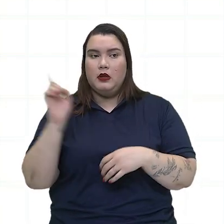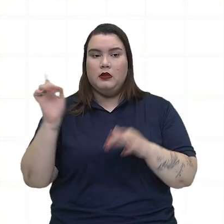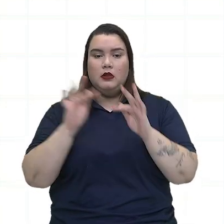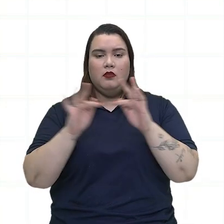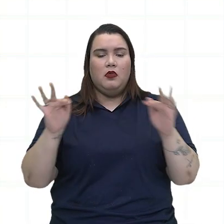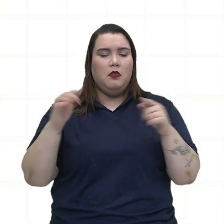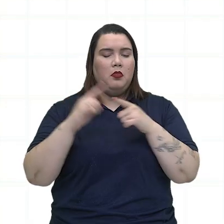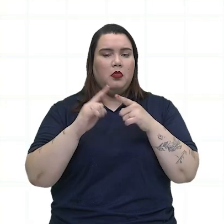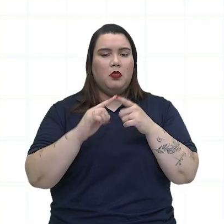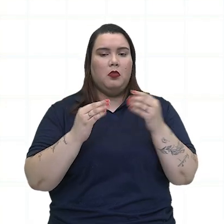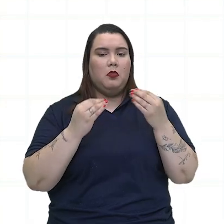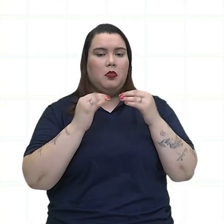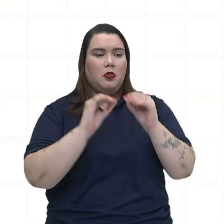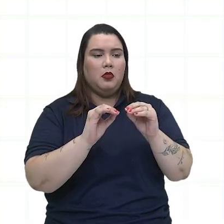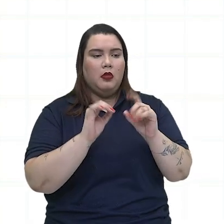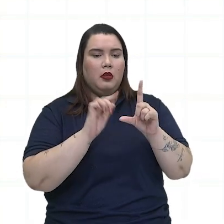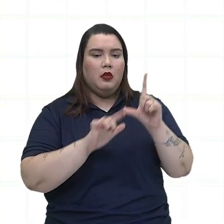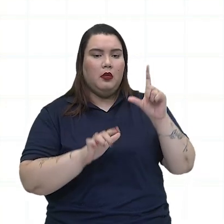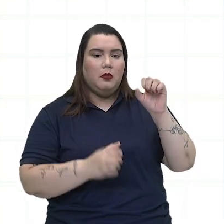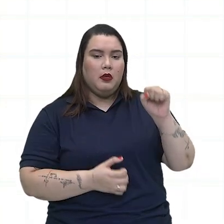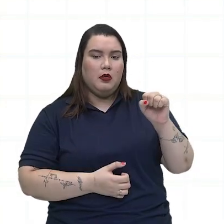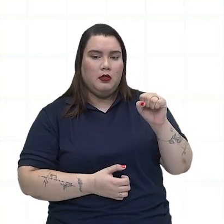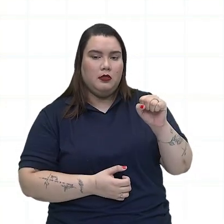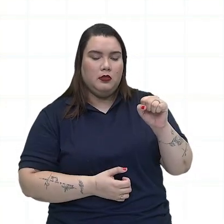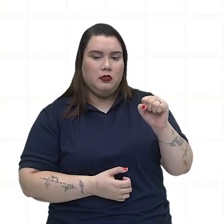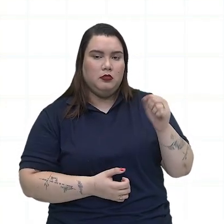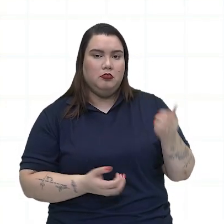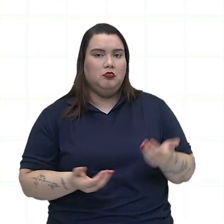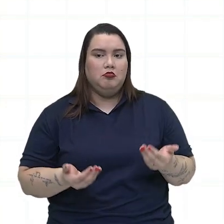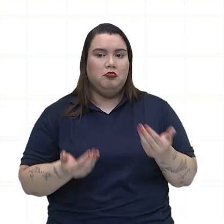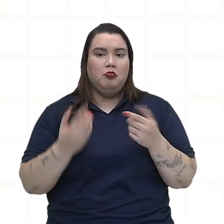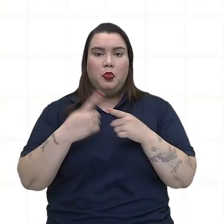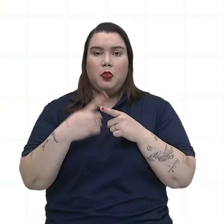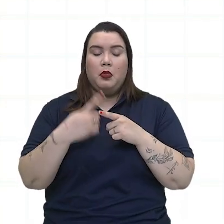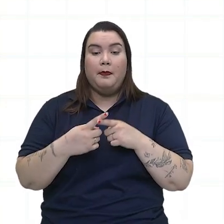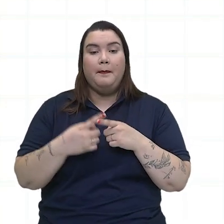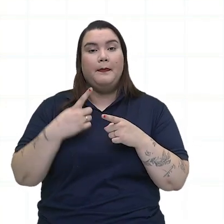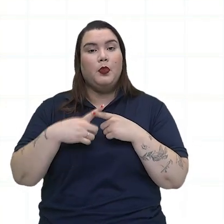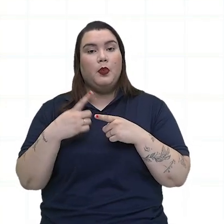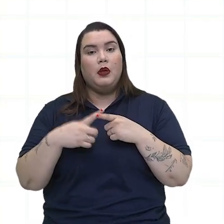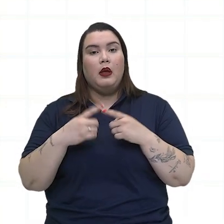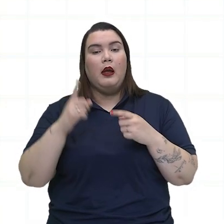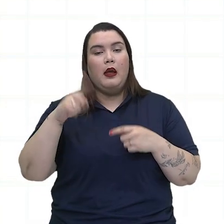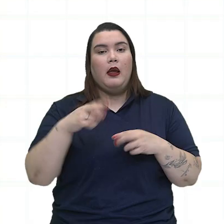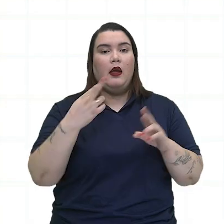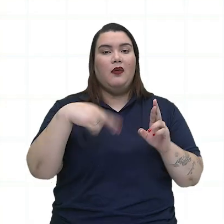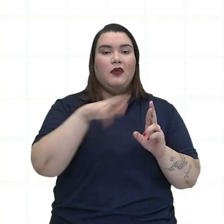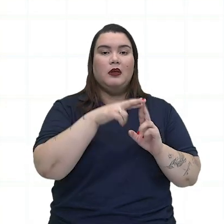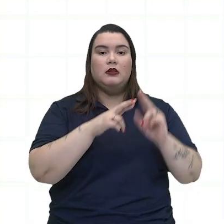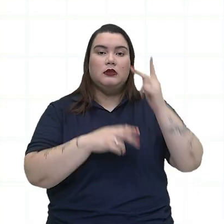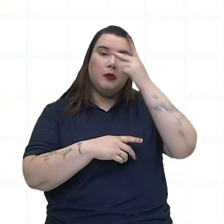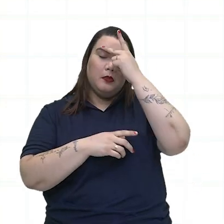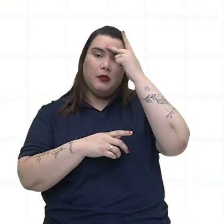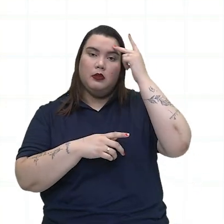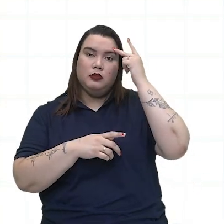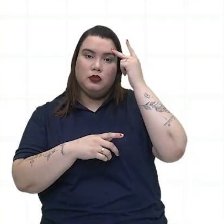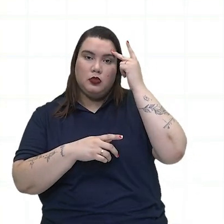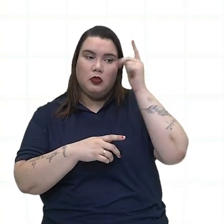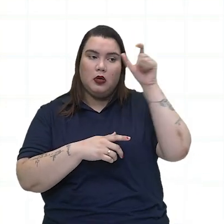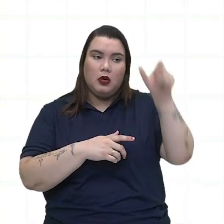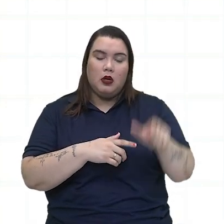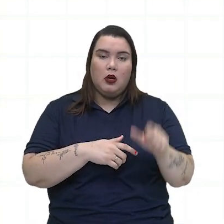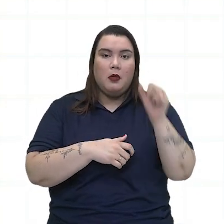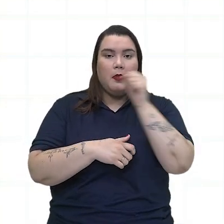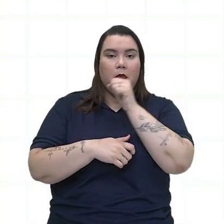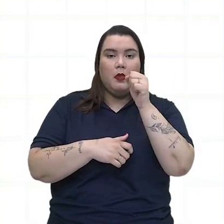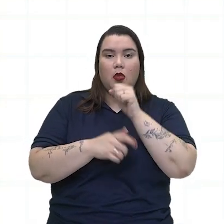esse S aí? Por que tá plays e não play? Porque eu estou falando de alguém, a cantora local, estou